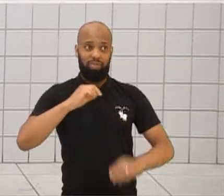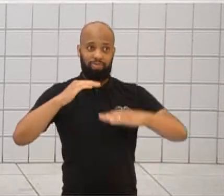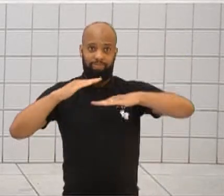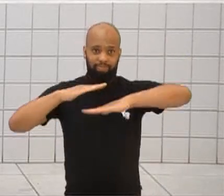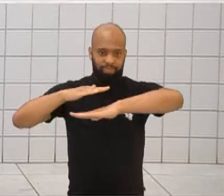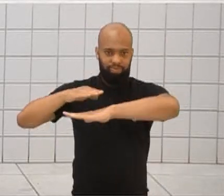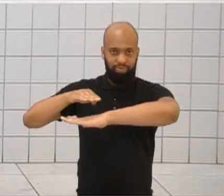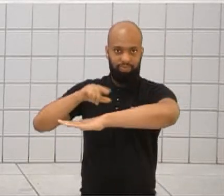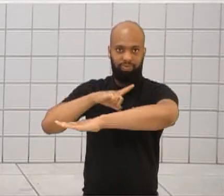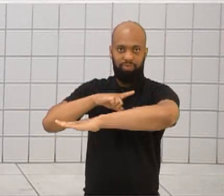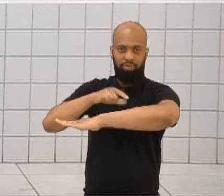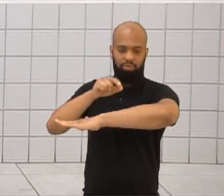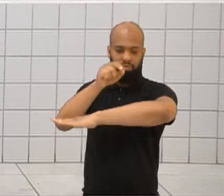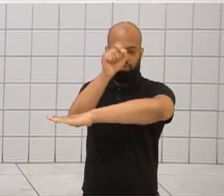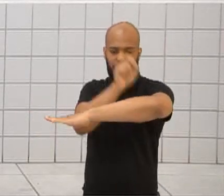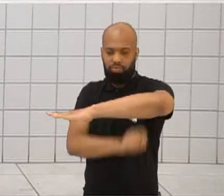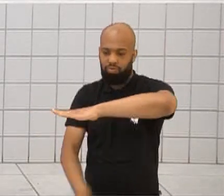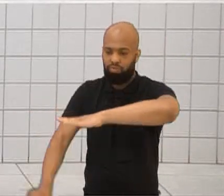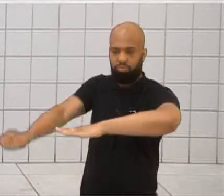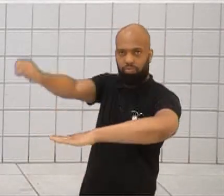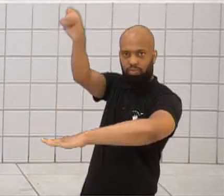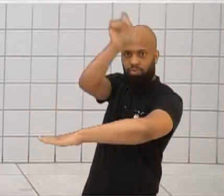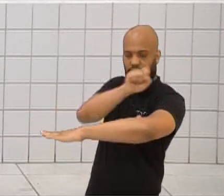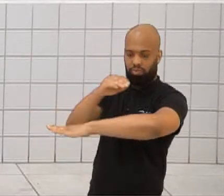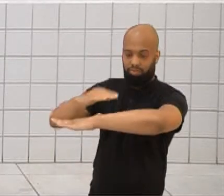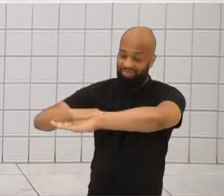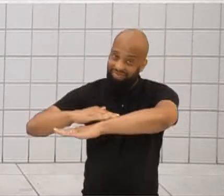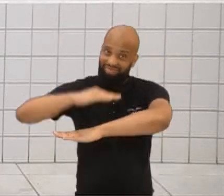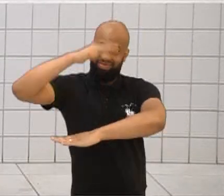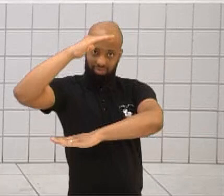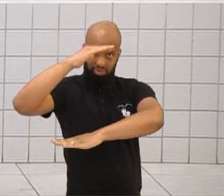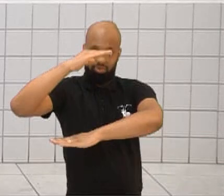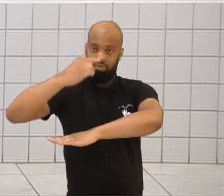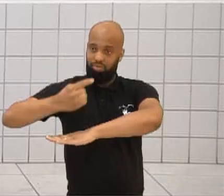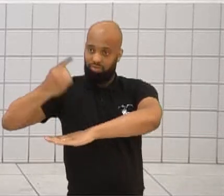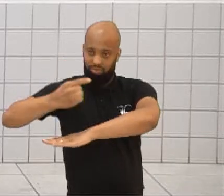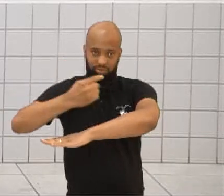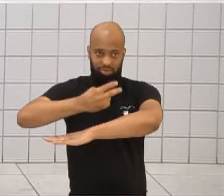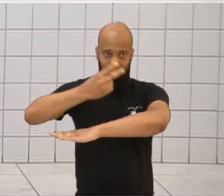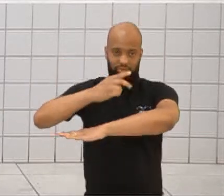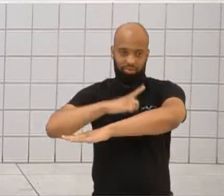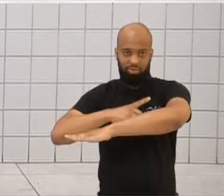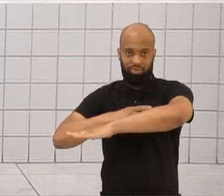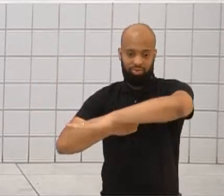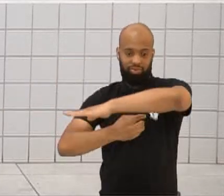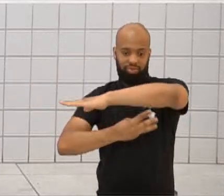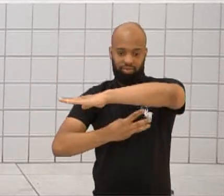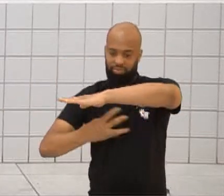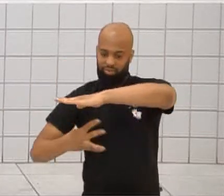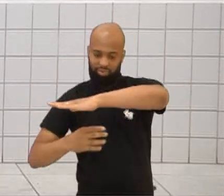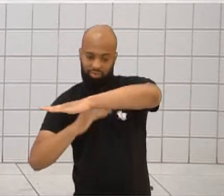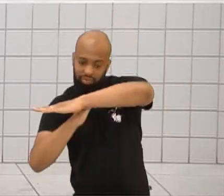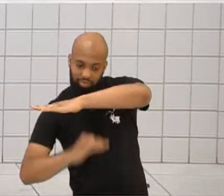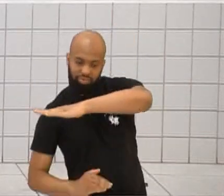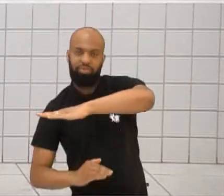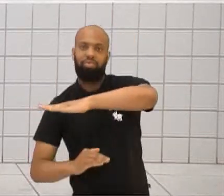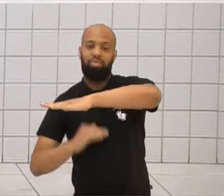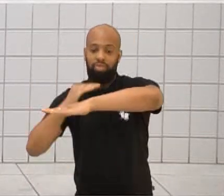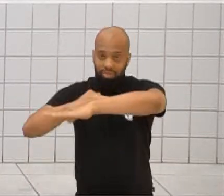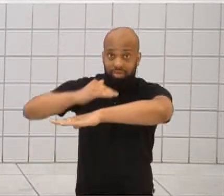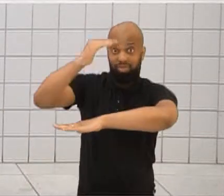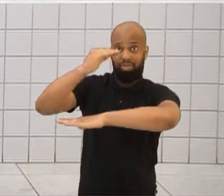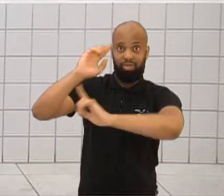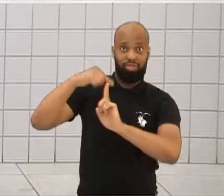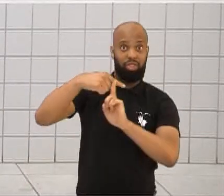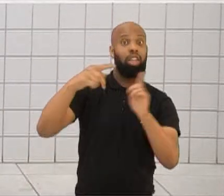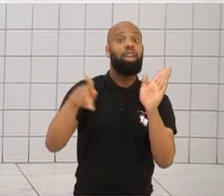parte superior do ciclo. O terceiro e quarto quadrante fica na parte inferior. Então, a parte superior vai ser